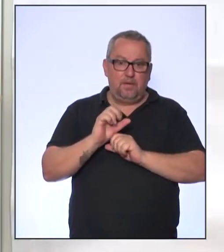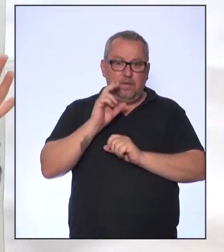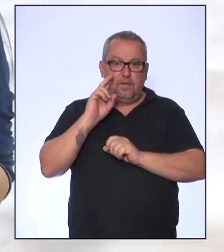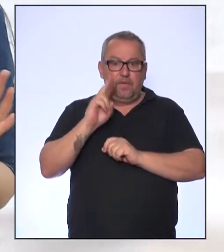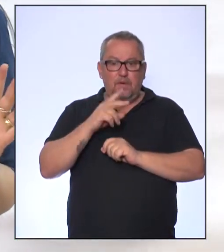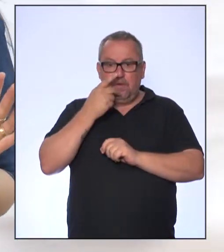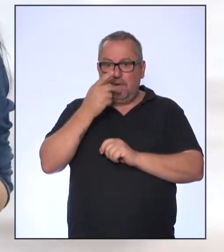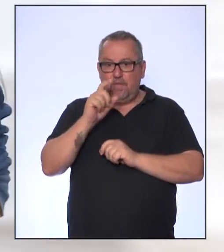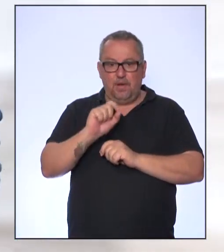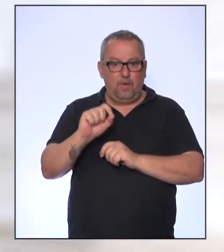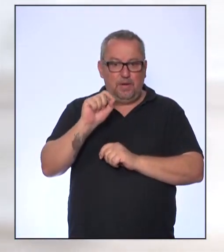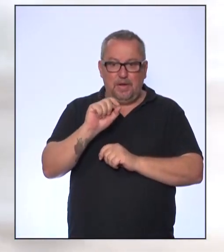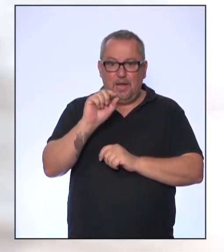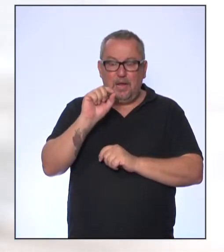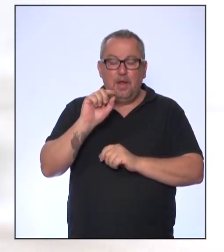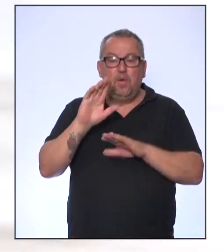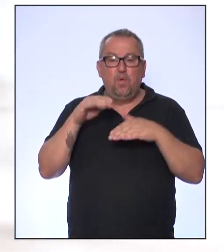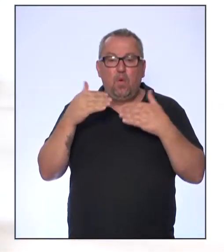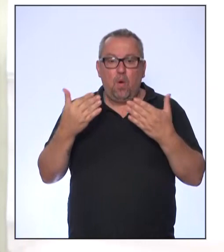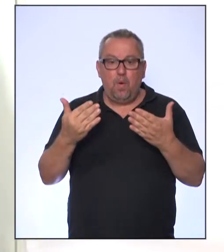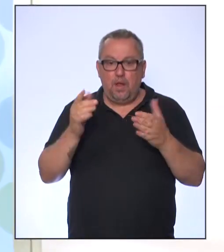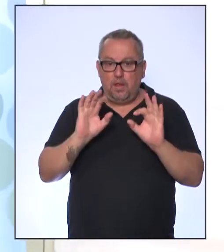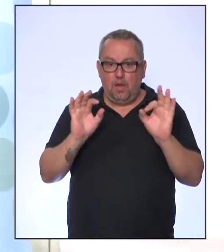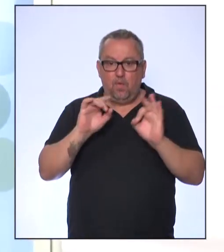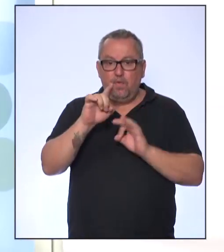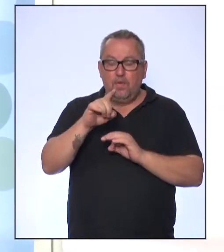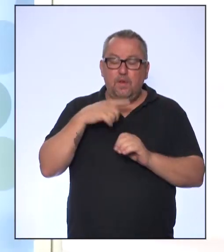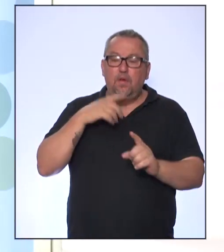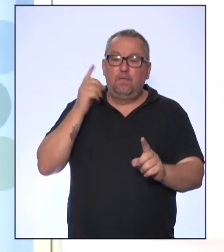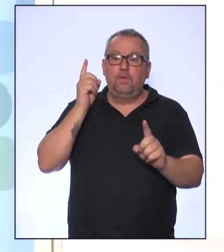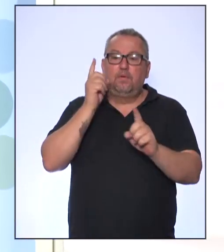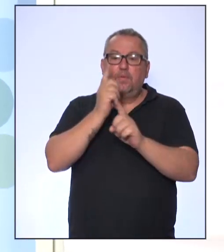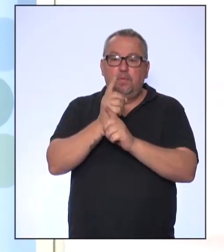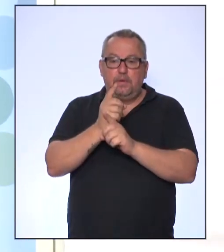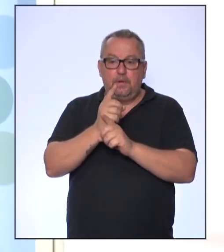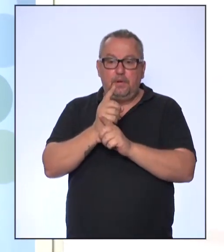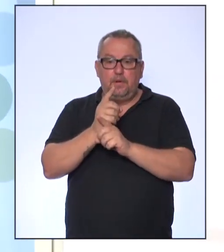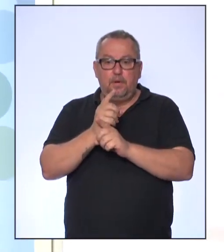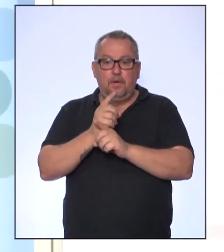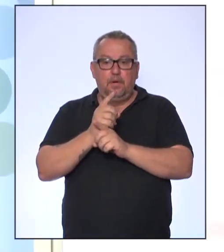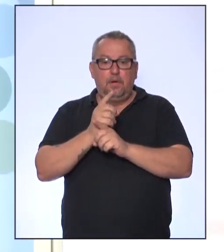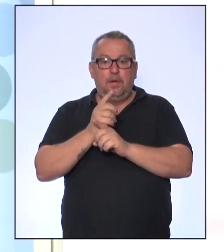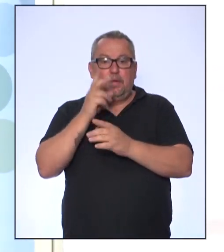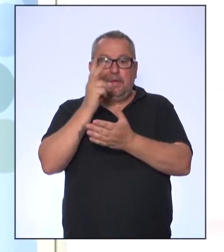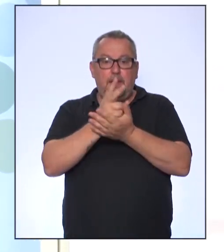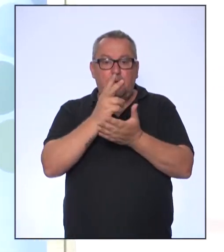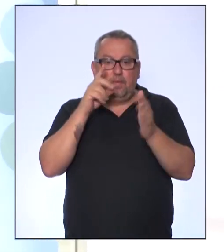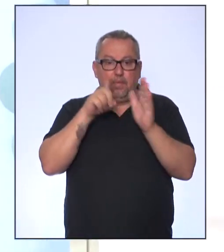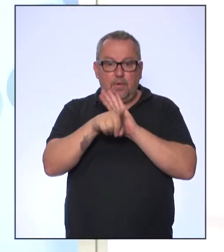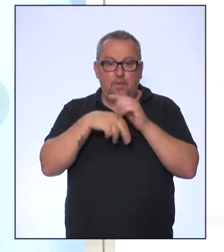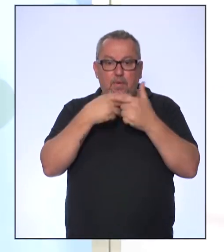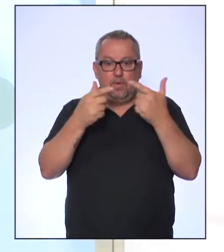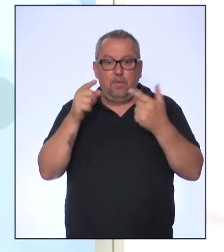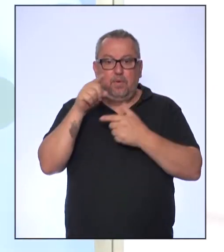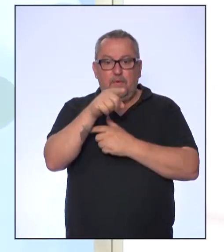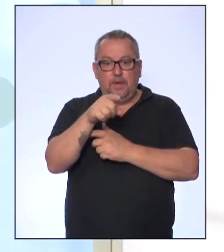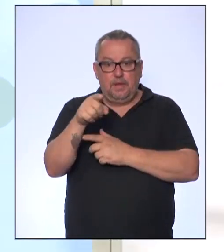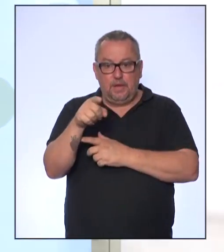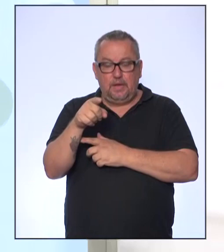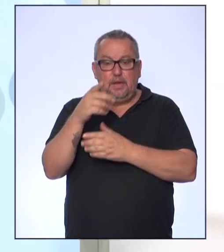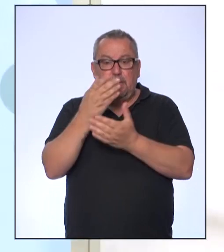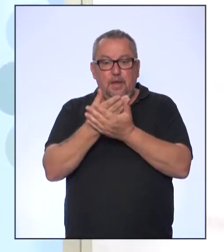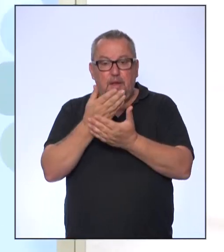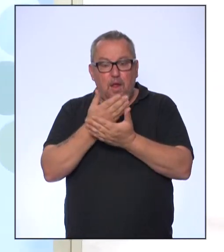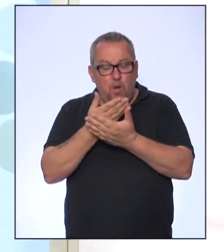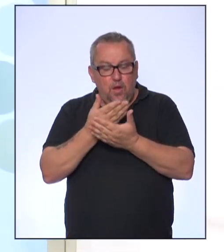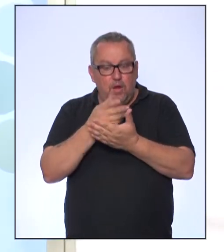não vai falar exatamente qual que é a certa, porque é você que vai descobrir. Afinal, toda vez que a gente perguntar alguma coisa para vocês, é durante a